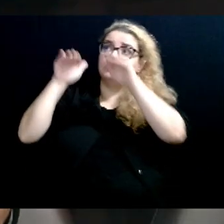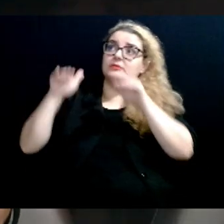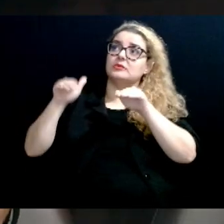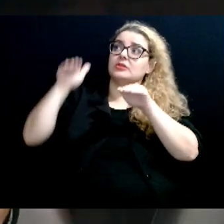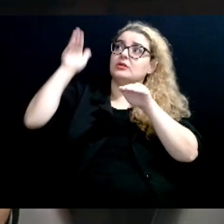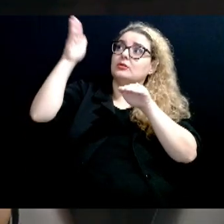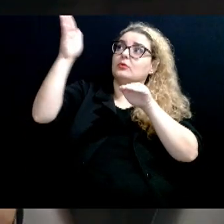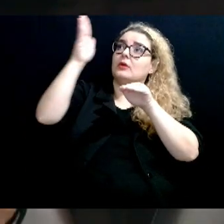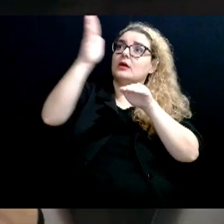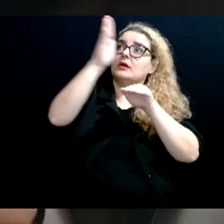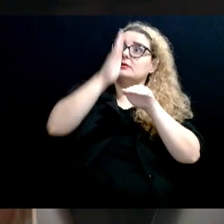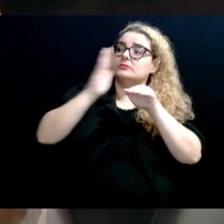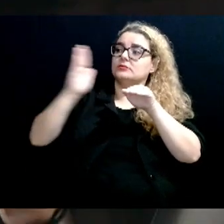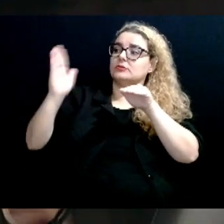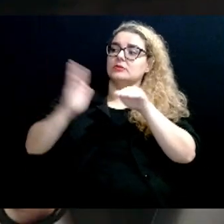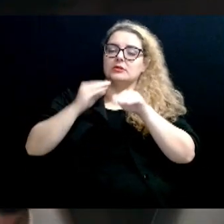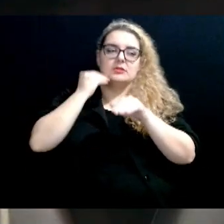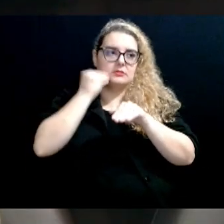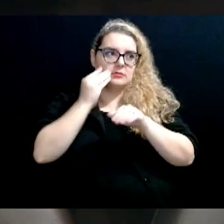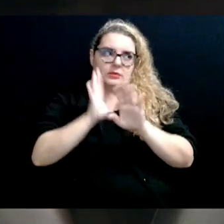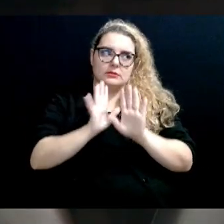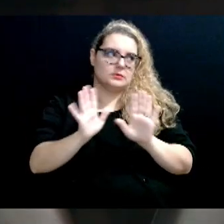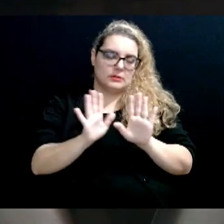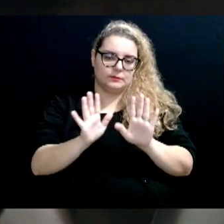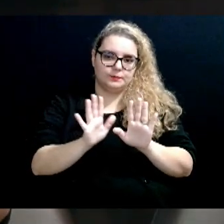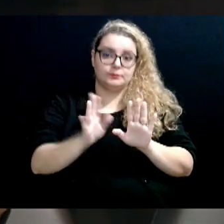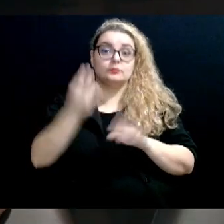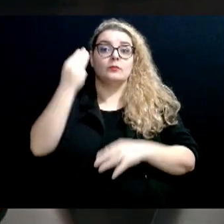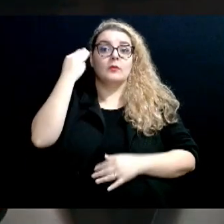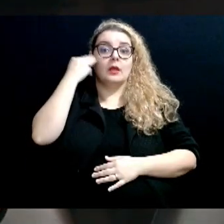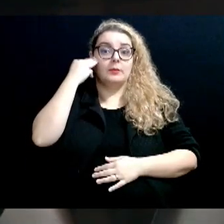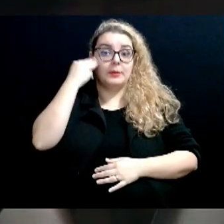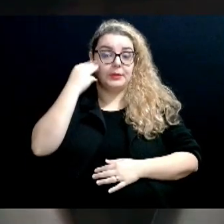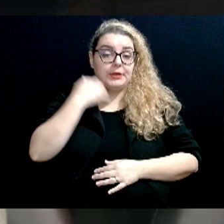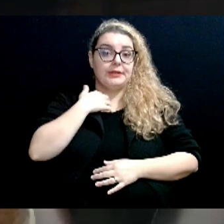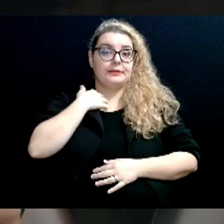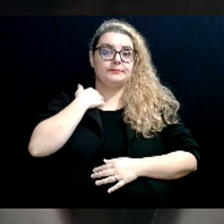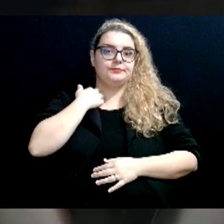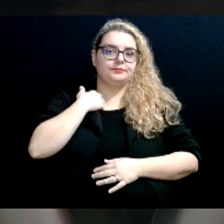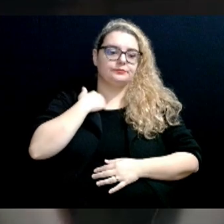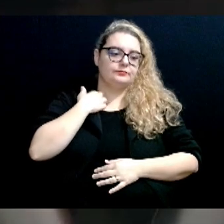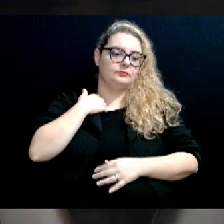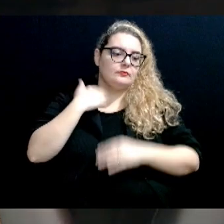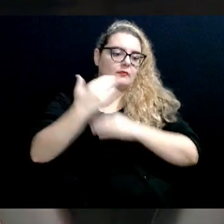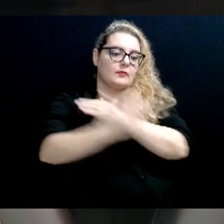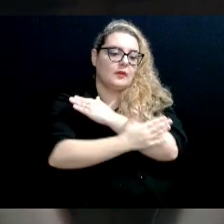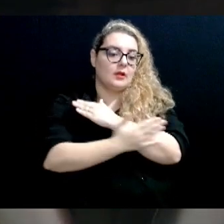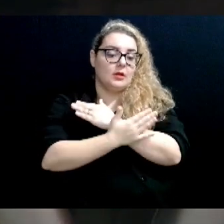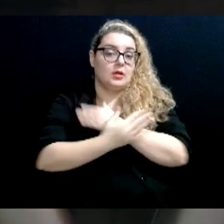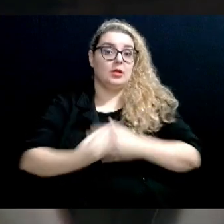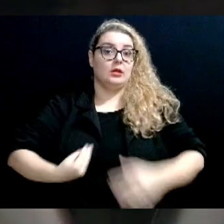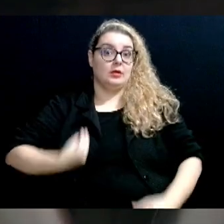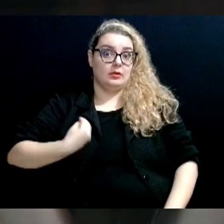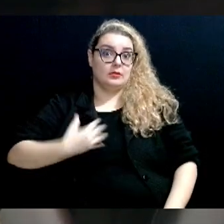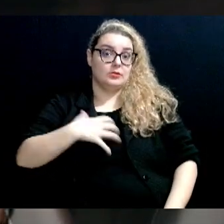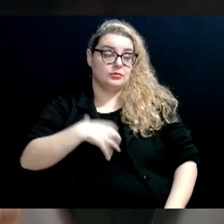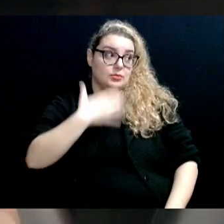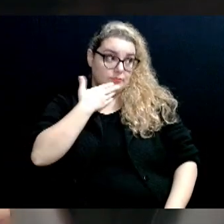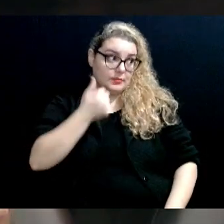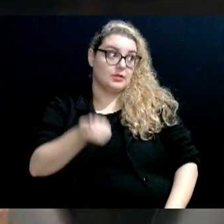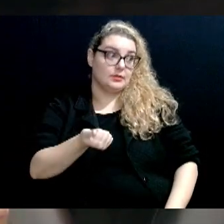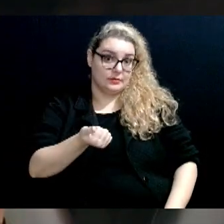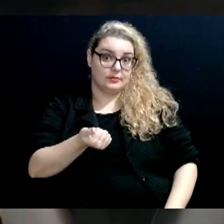nossas experiências. A memória, ela vai nos ajudar a viver de uma forma melhor. Ela é